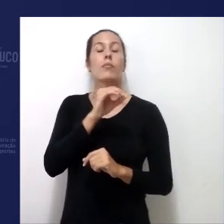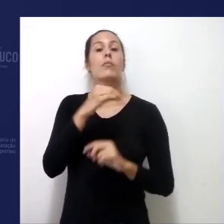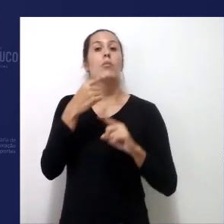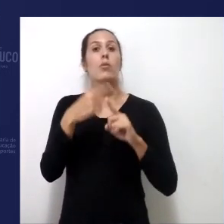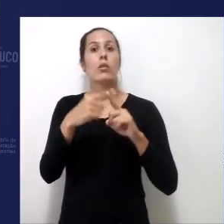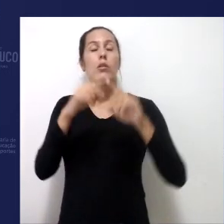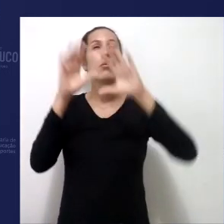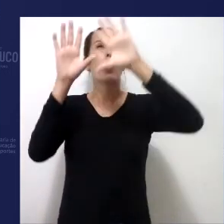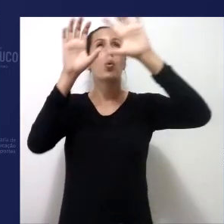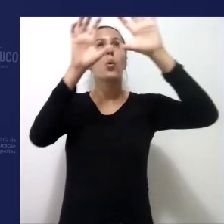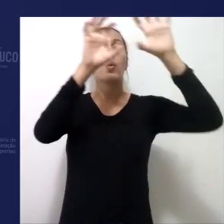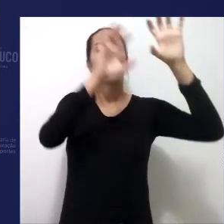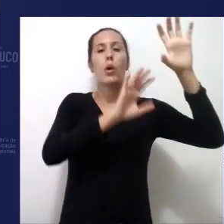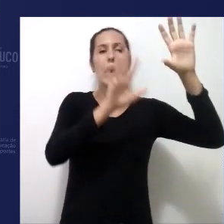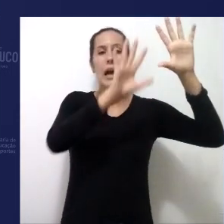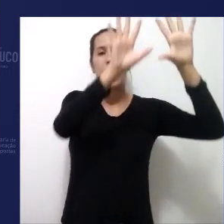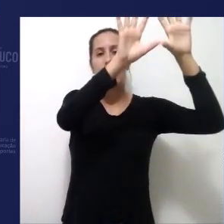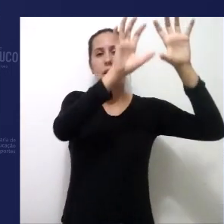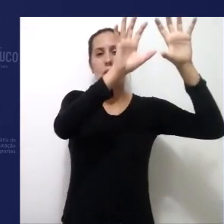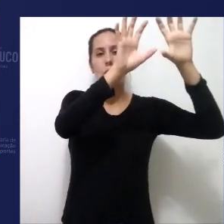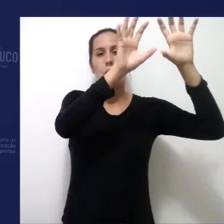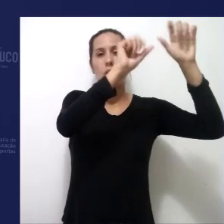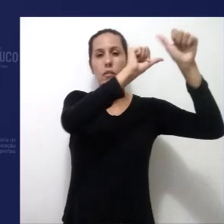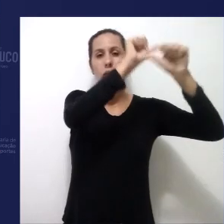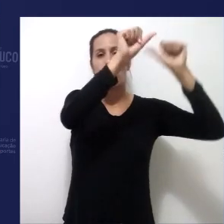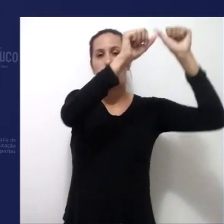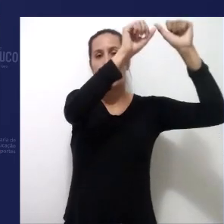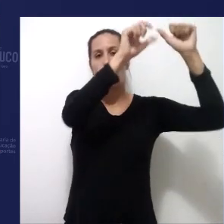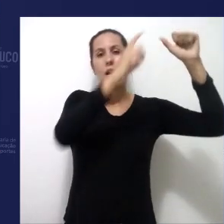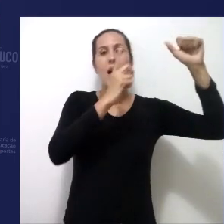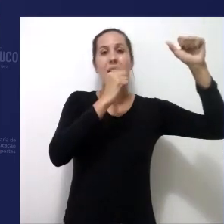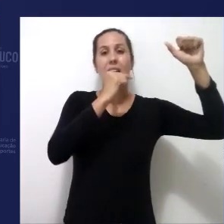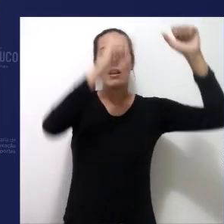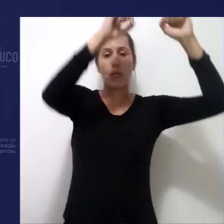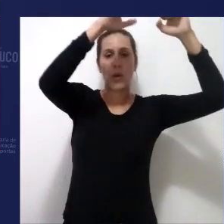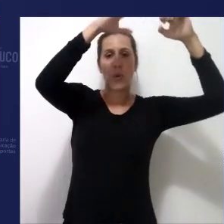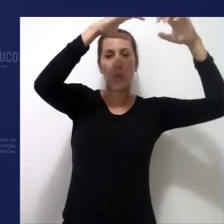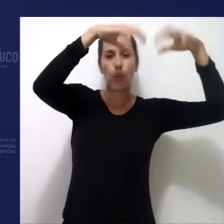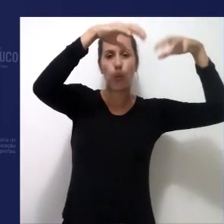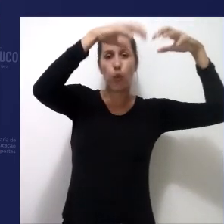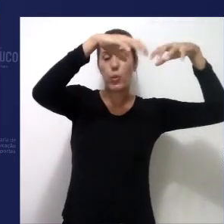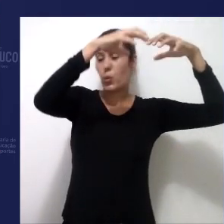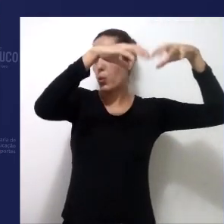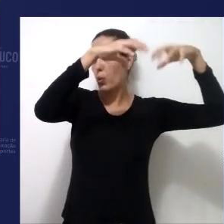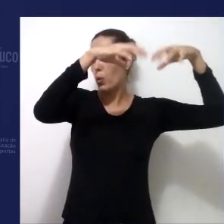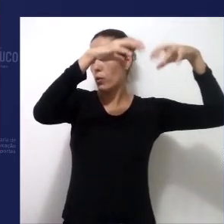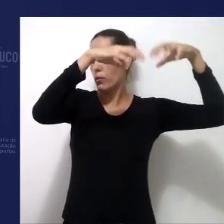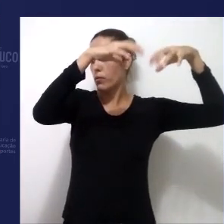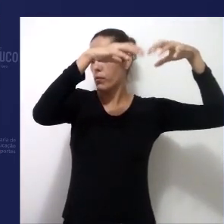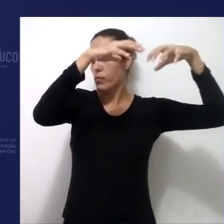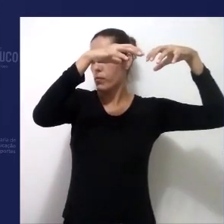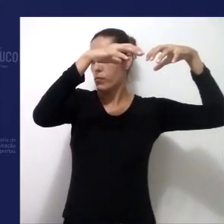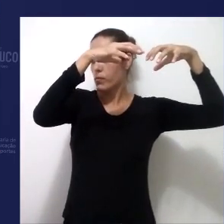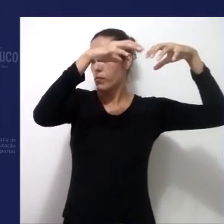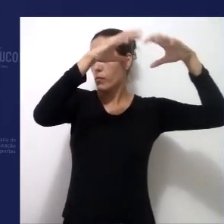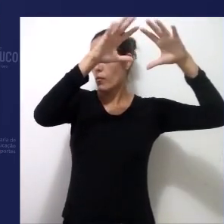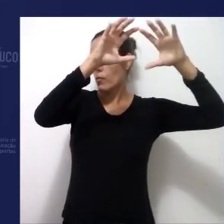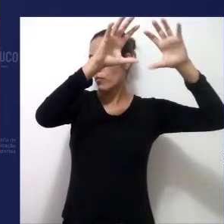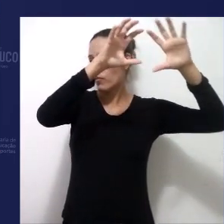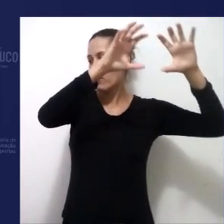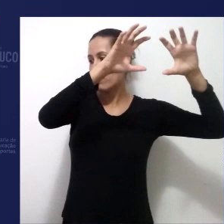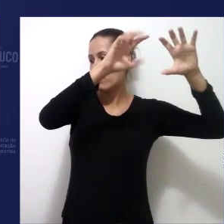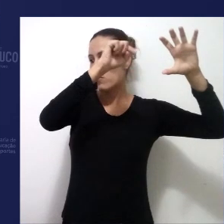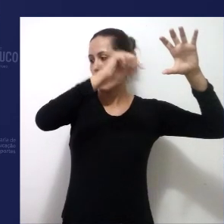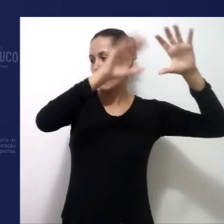estado, né, físico, ou seja, do estado gasoso para o estado líquido, né? E a gente vai ocorrer aí depois a questão